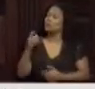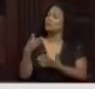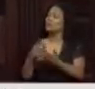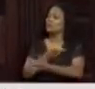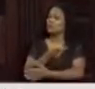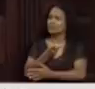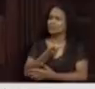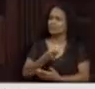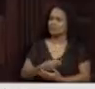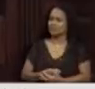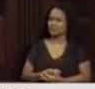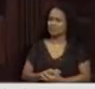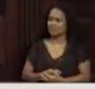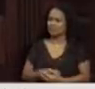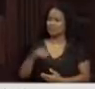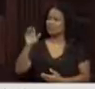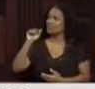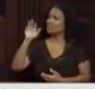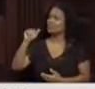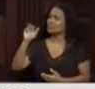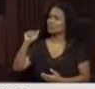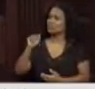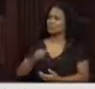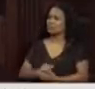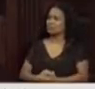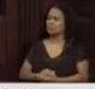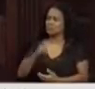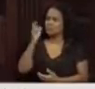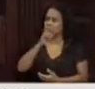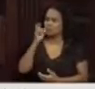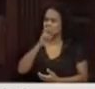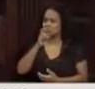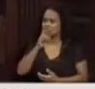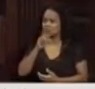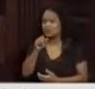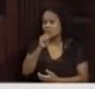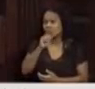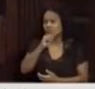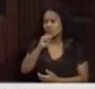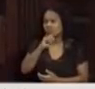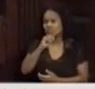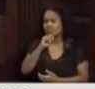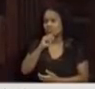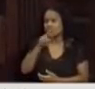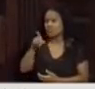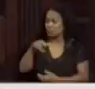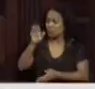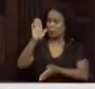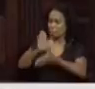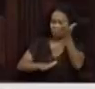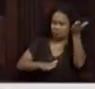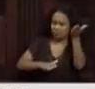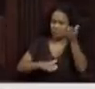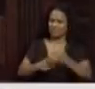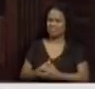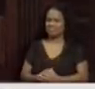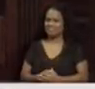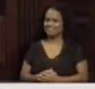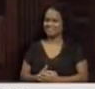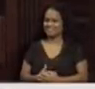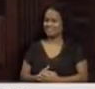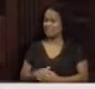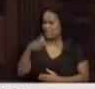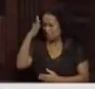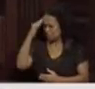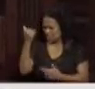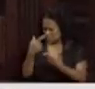Janira? Ela me chamava de decadente. E foi a velhinha aqui que botou ela para correr. Sabe